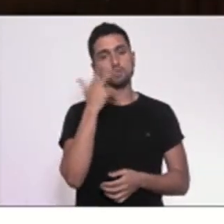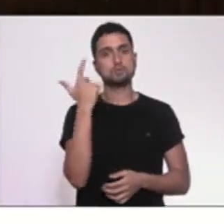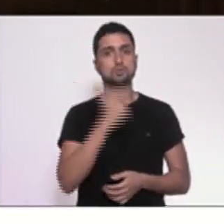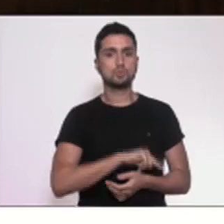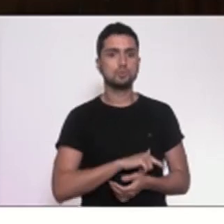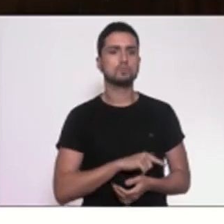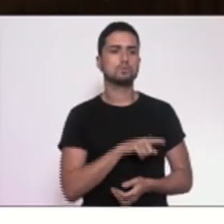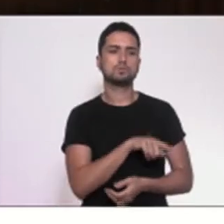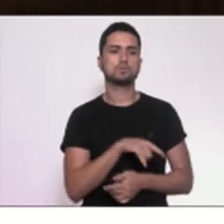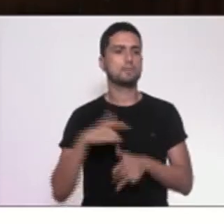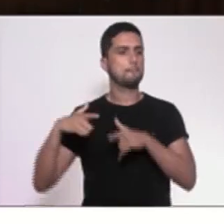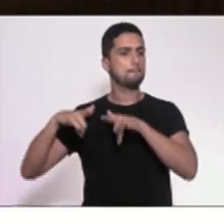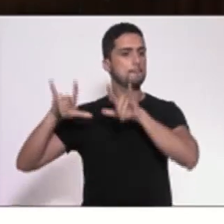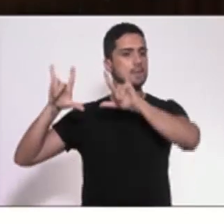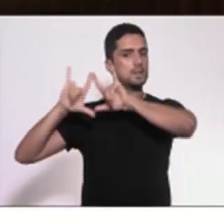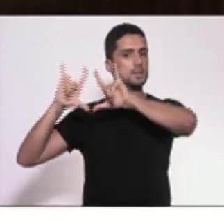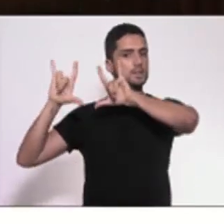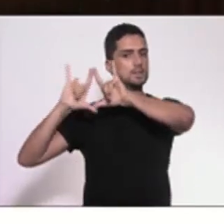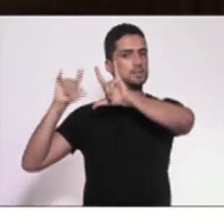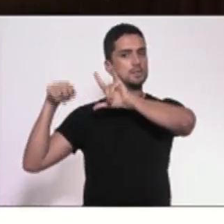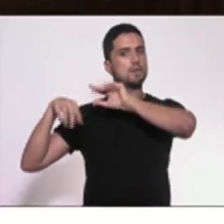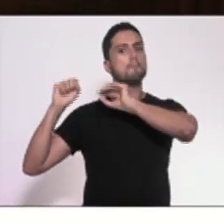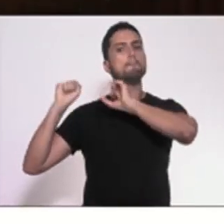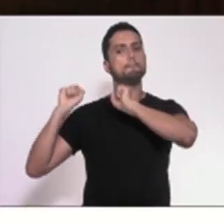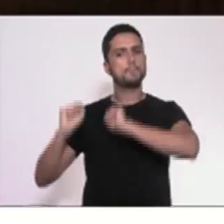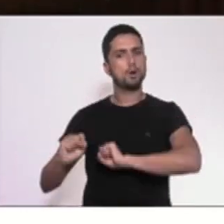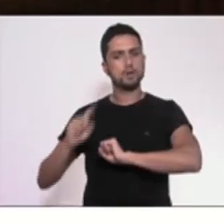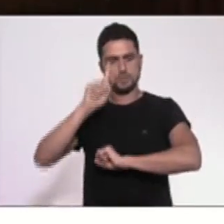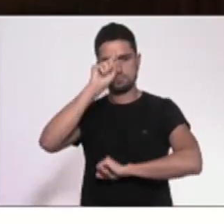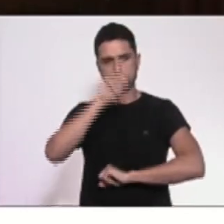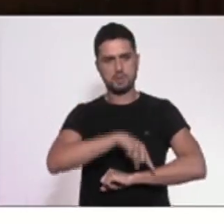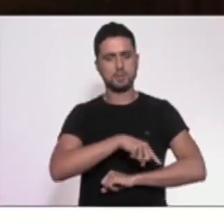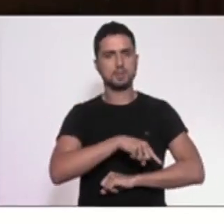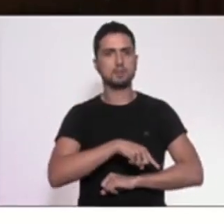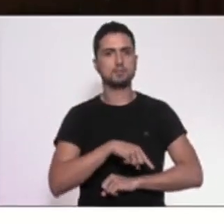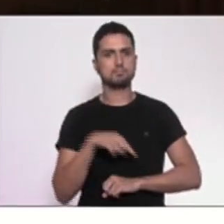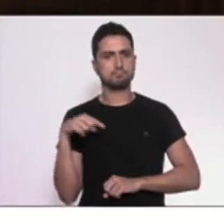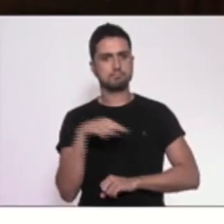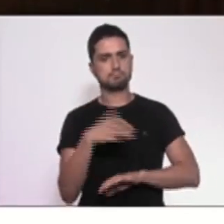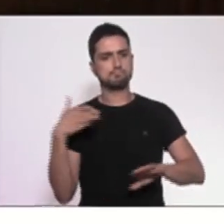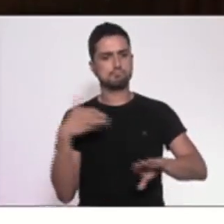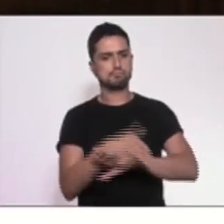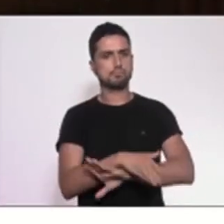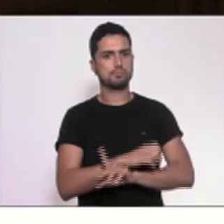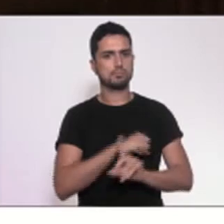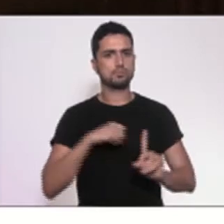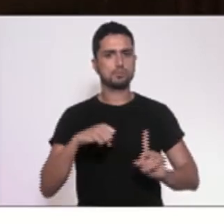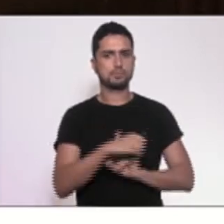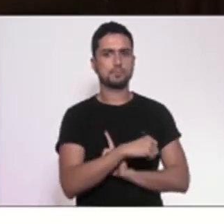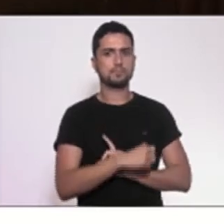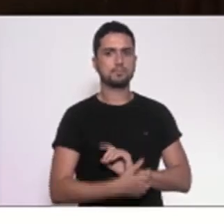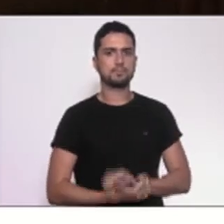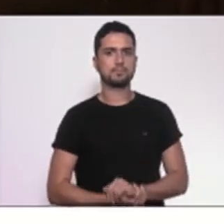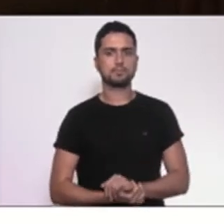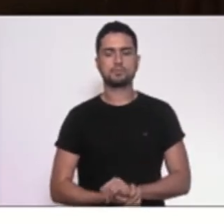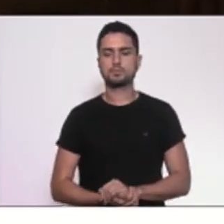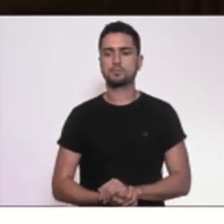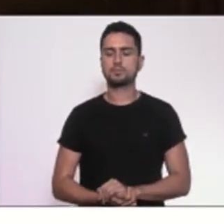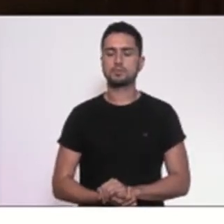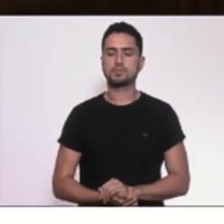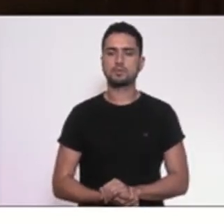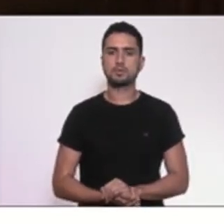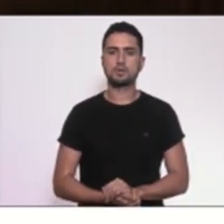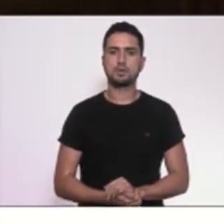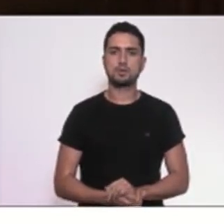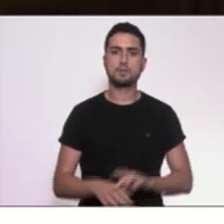sinal para as milícias de que elas podem contar, no mínimo, com a complacência presidencial. Isso é